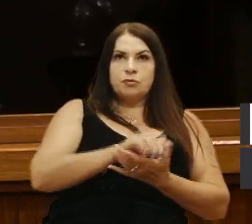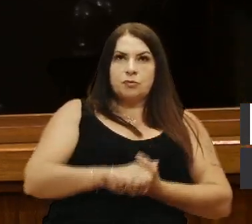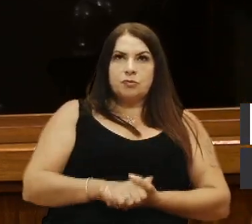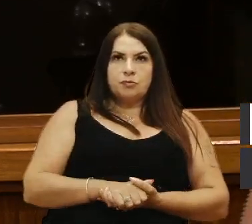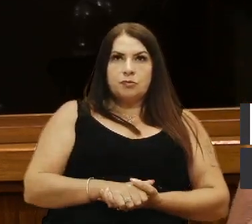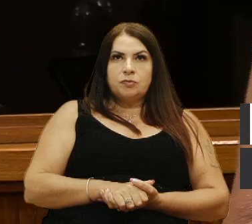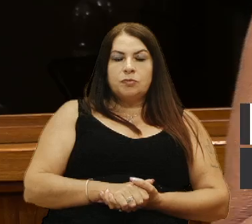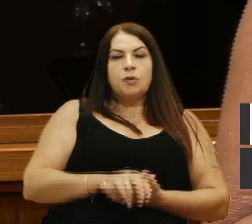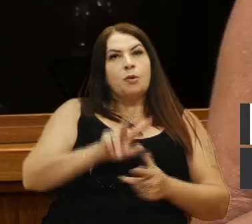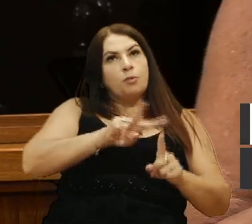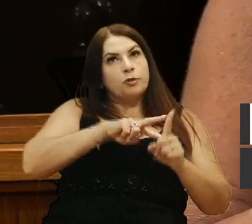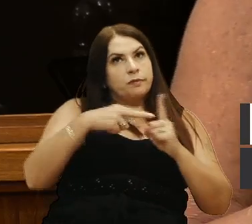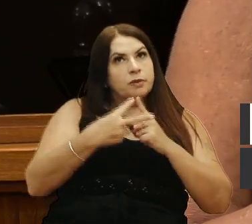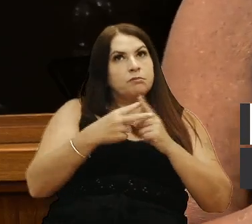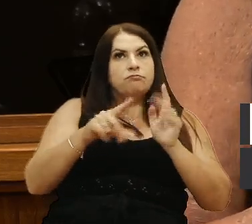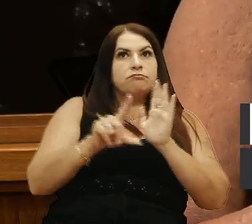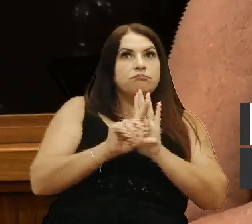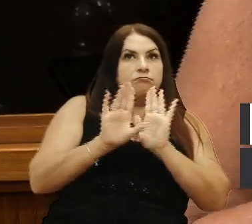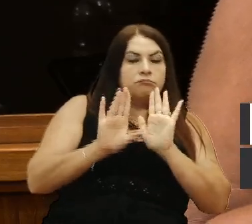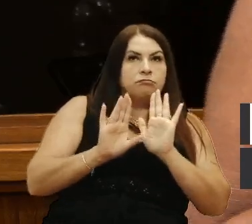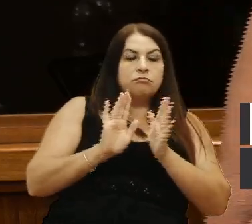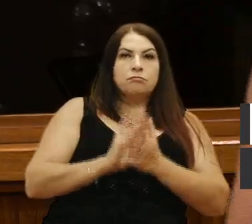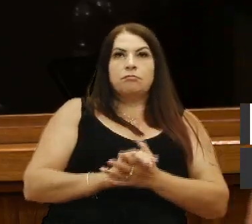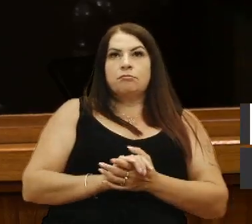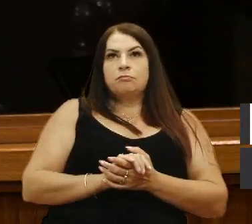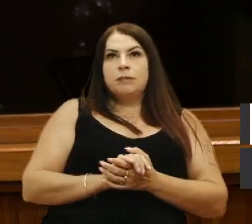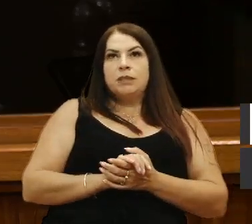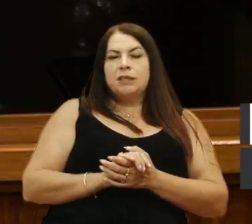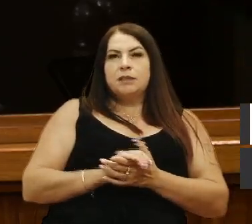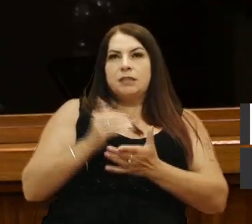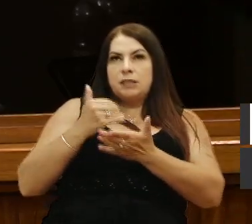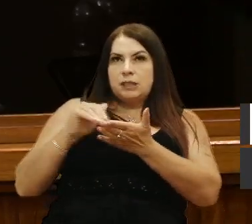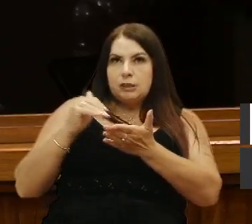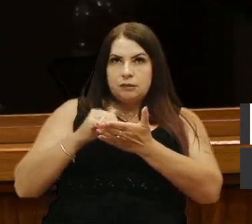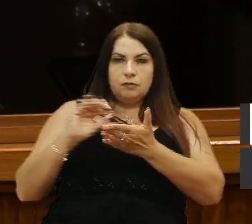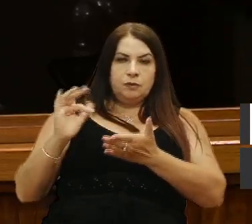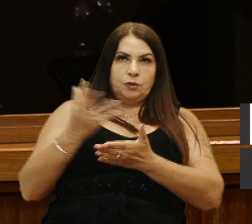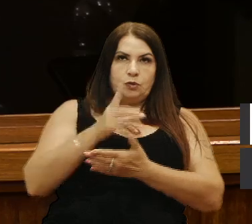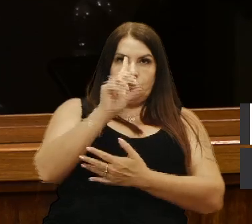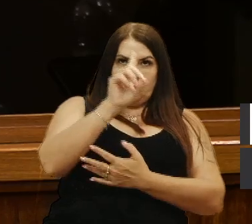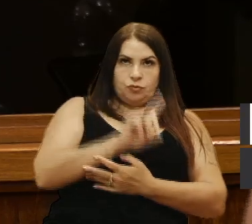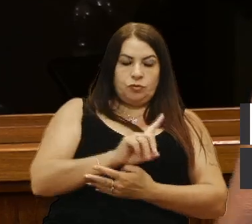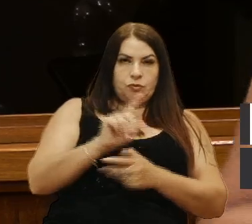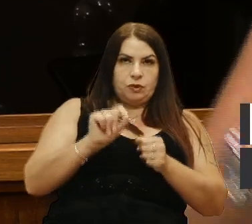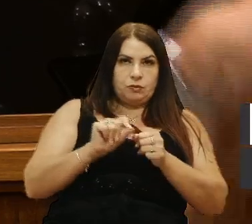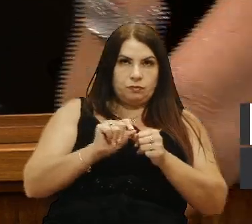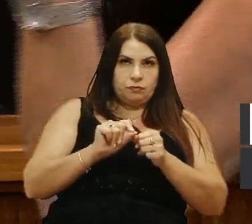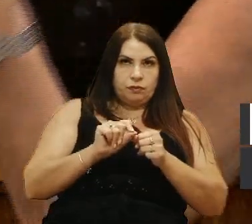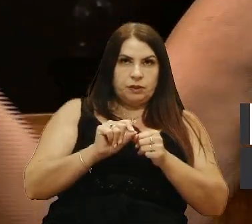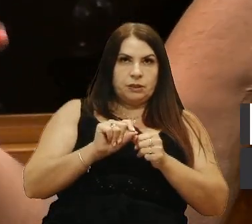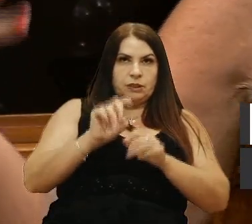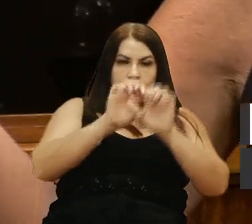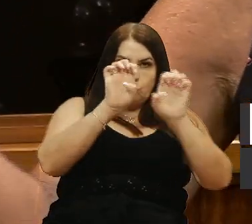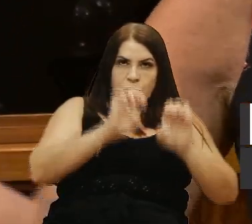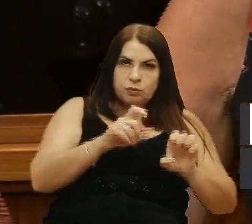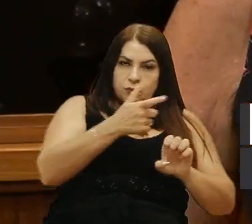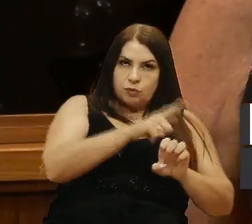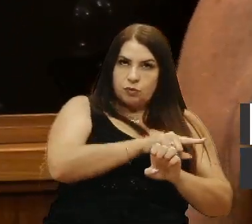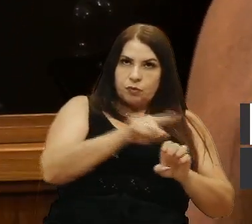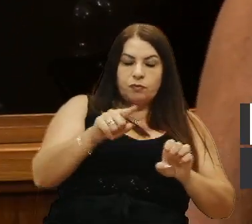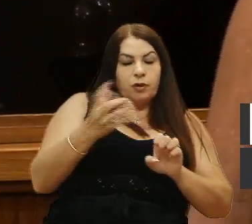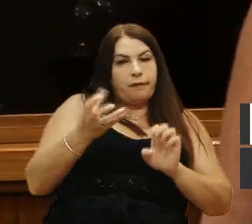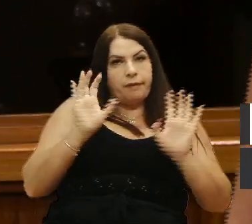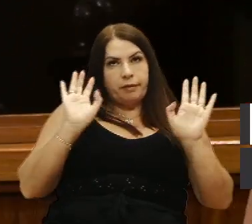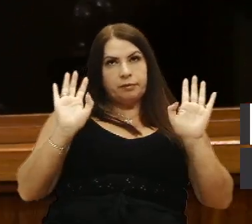ponto de vista legal, a secretária tem todo o direito de fazer a reestruturação que ela